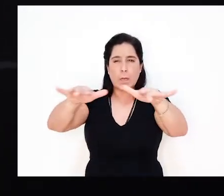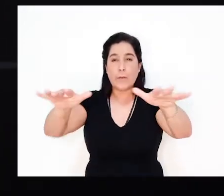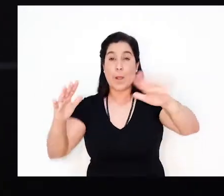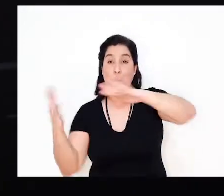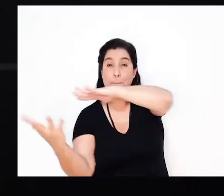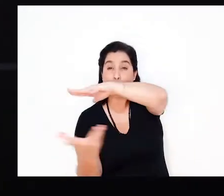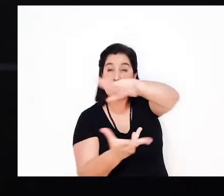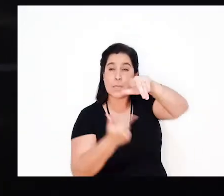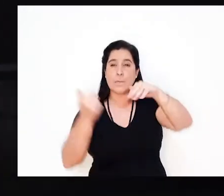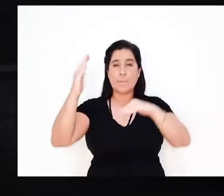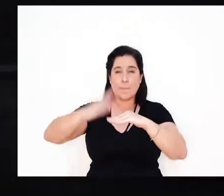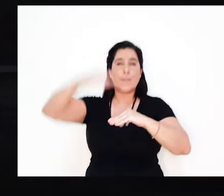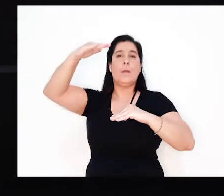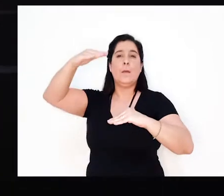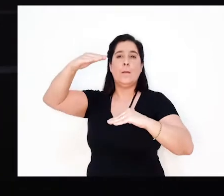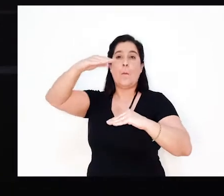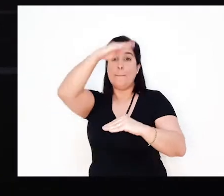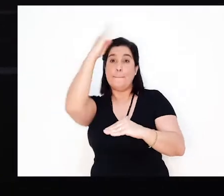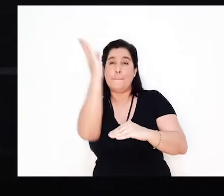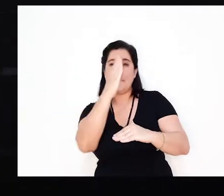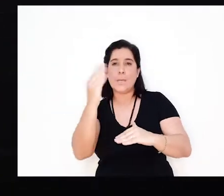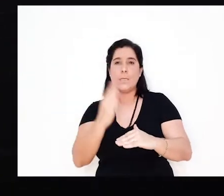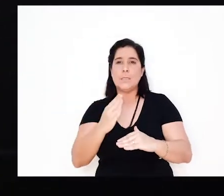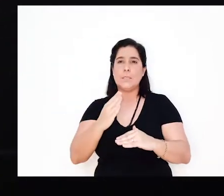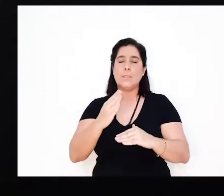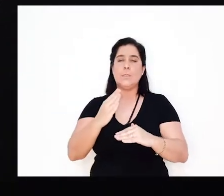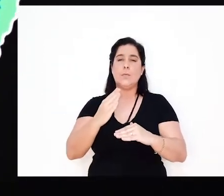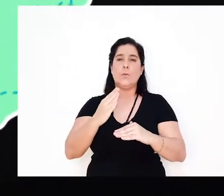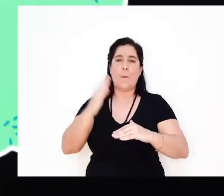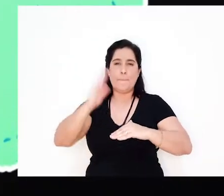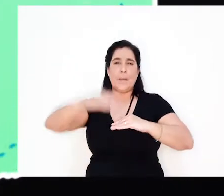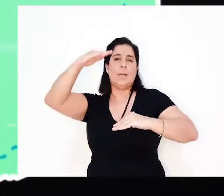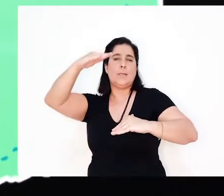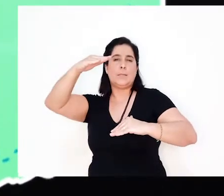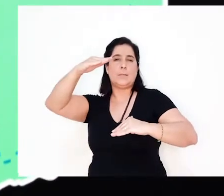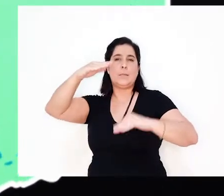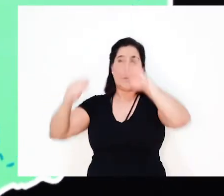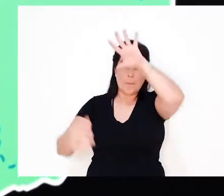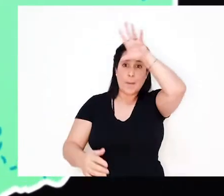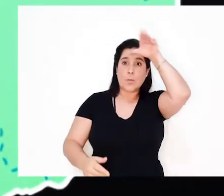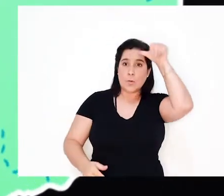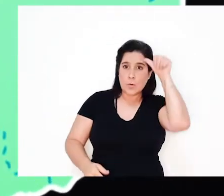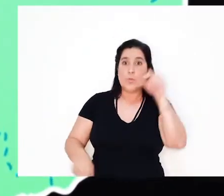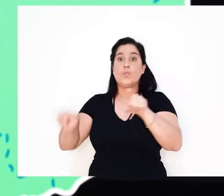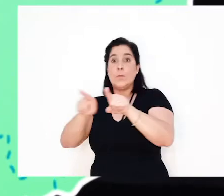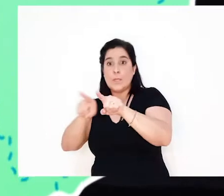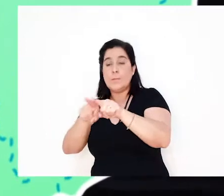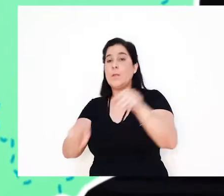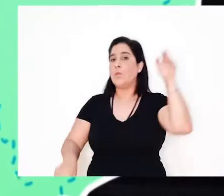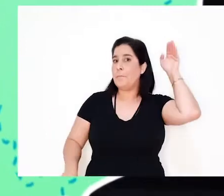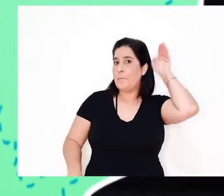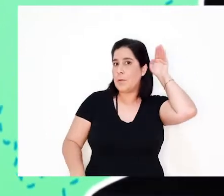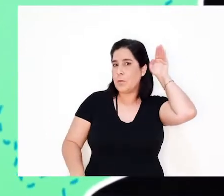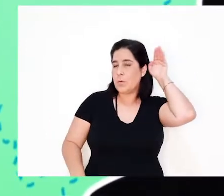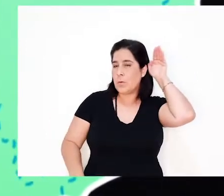pelo menos 7 estados brasileiros, entre eles o Amazonas e Mato Grosso. No Mato Grosso, o Arinos e o